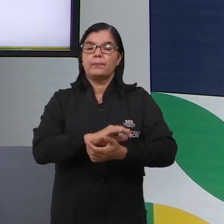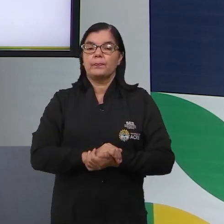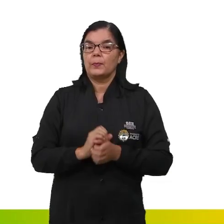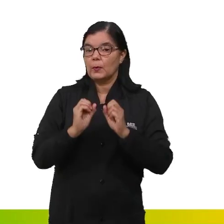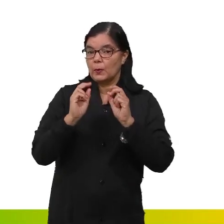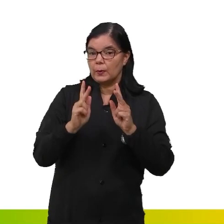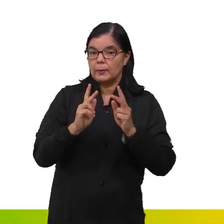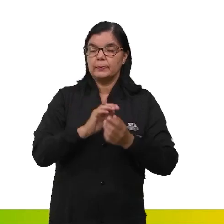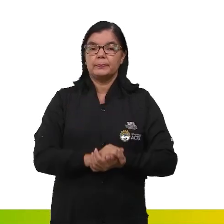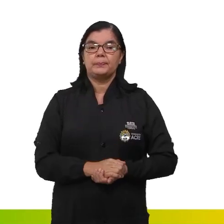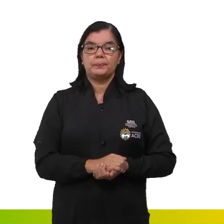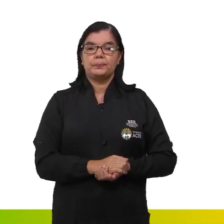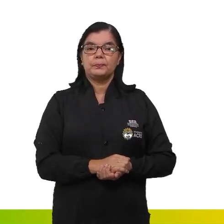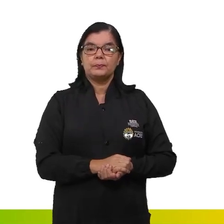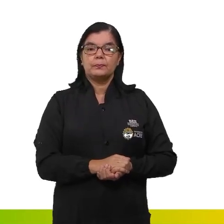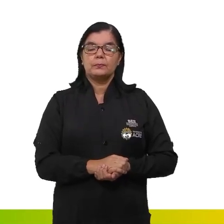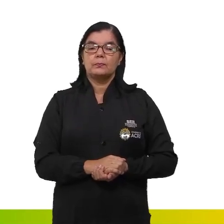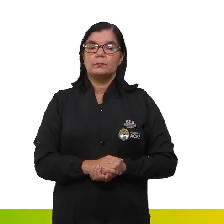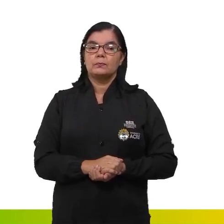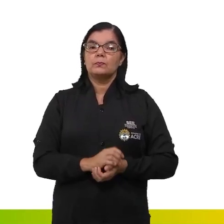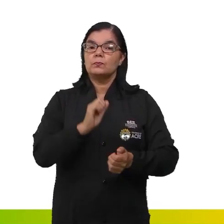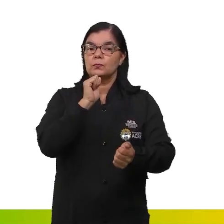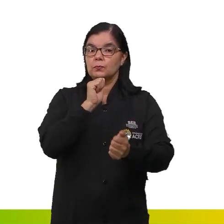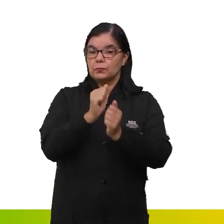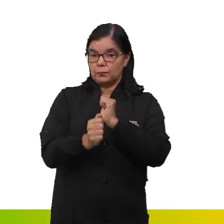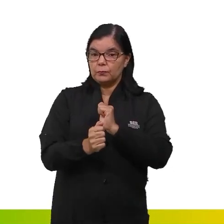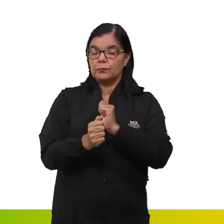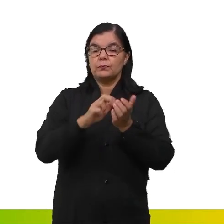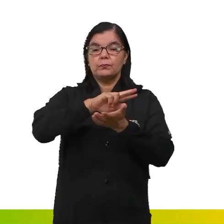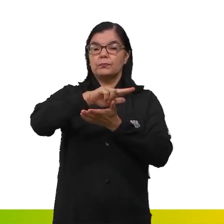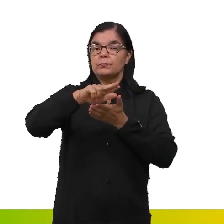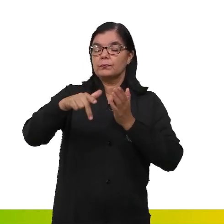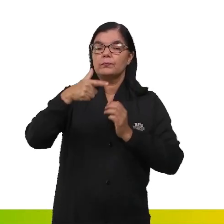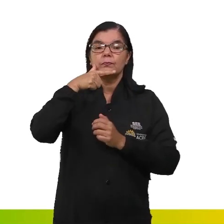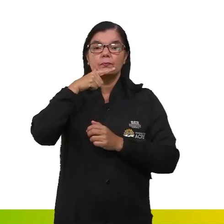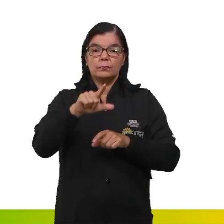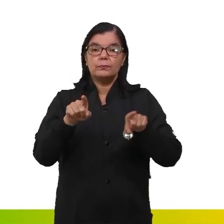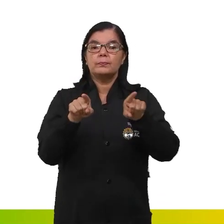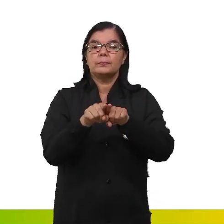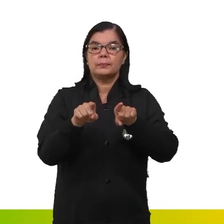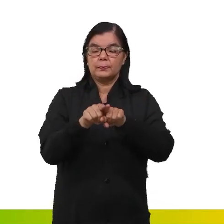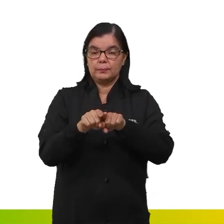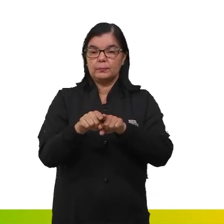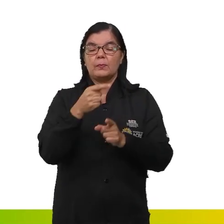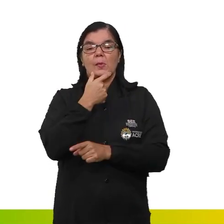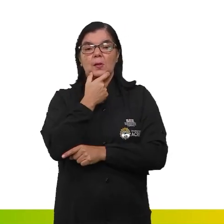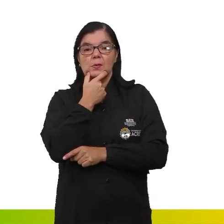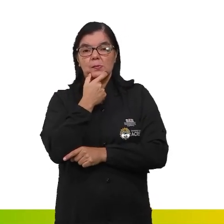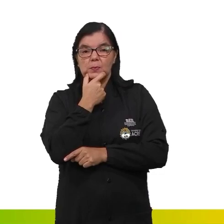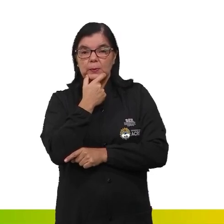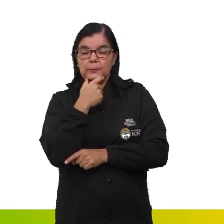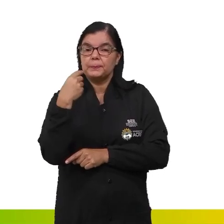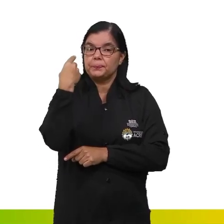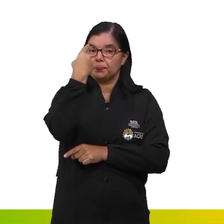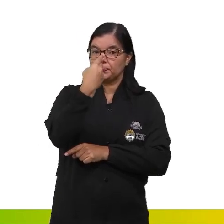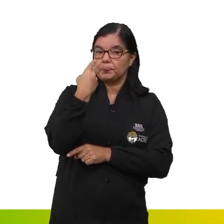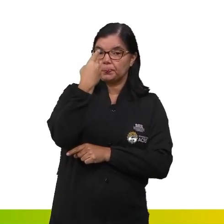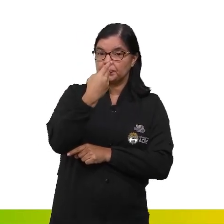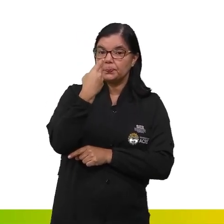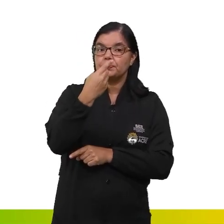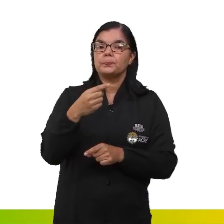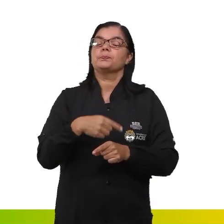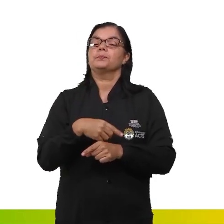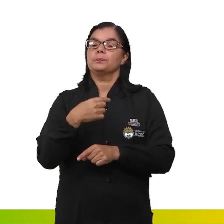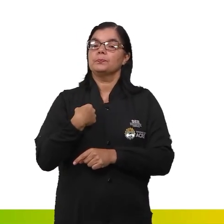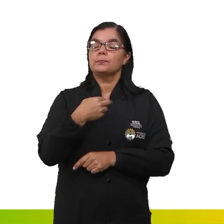ok? Avançando. O esporte é poliglota, assim, tanto a língua inglesa quanto a espanhola